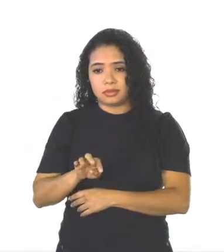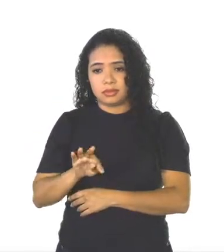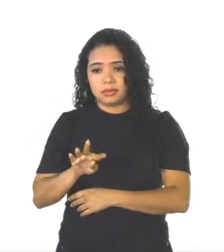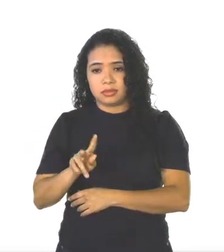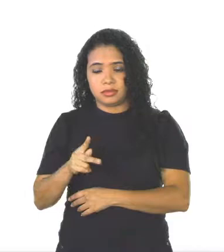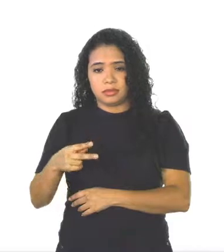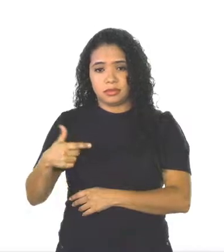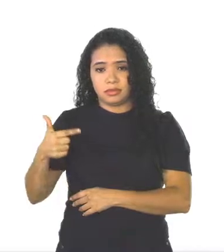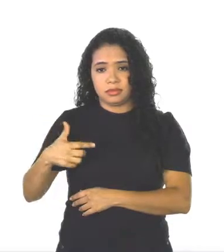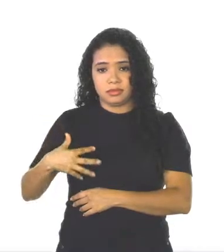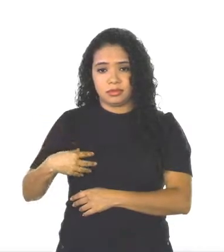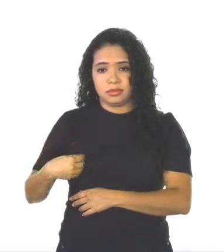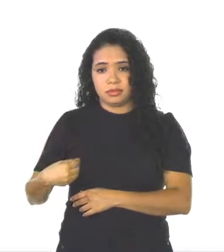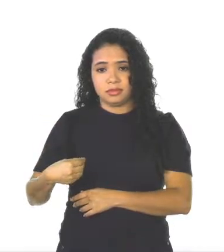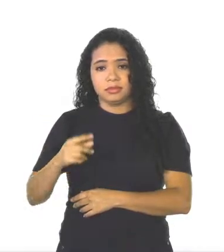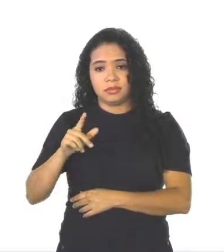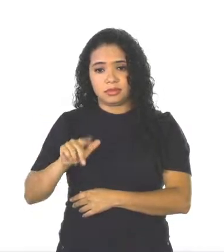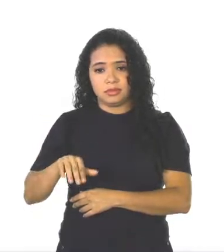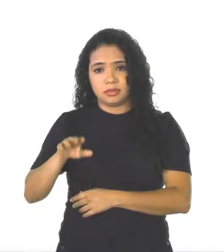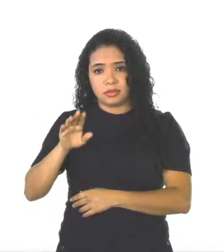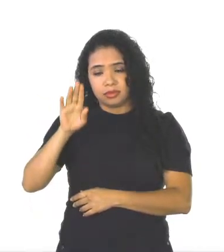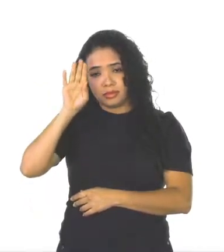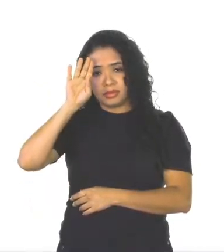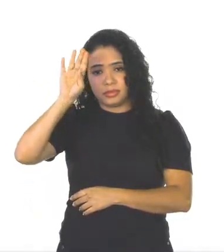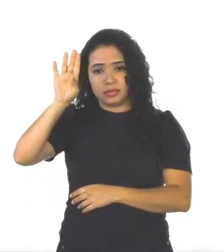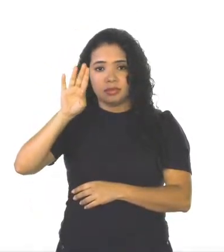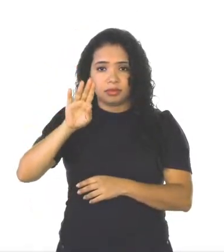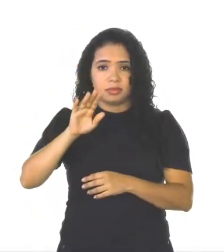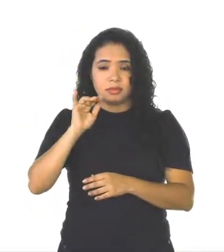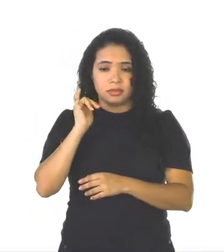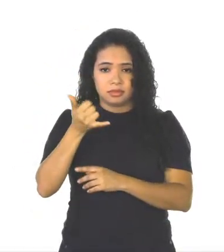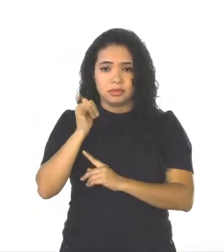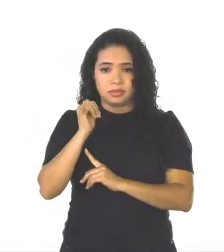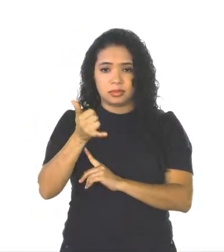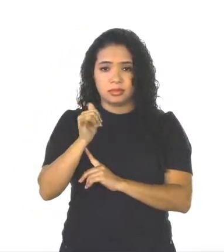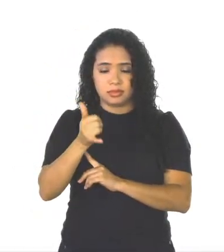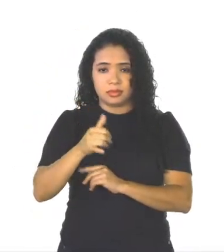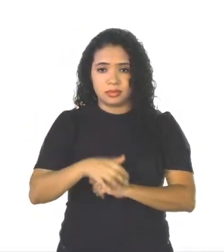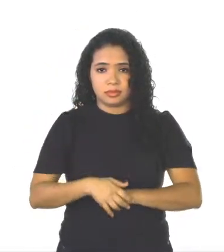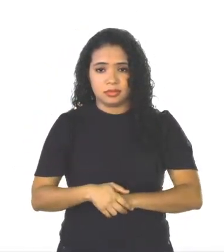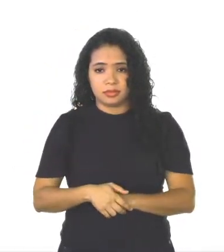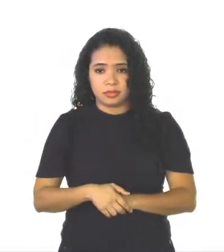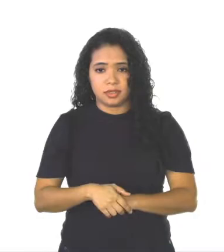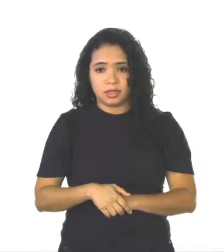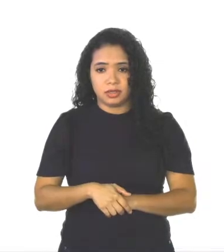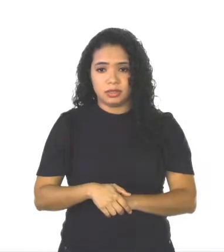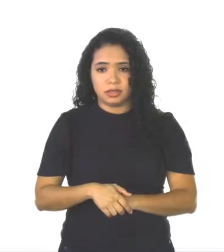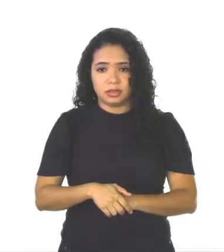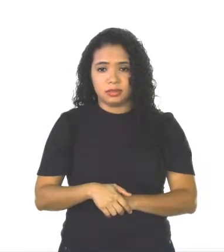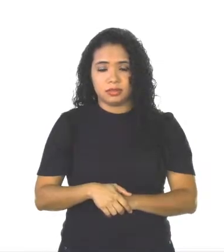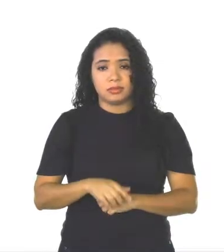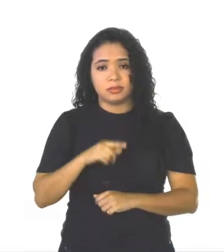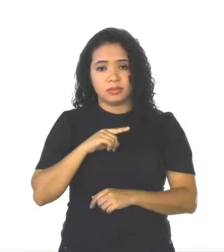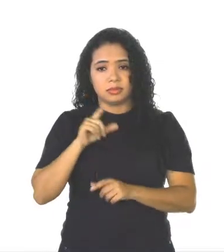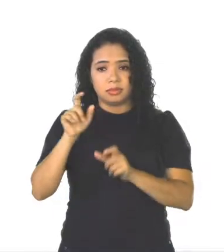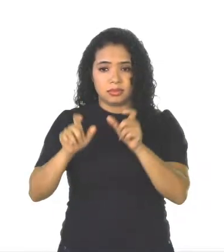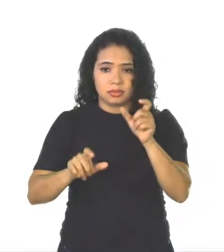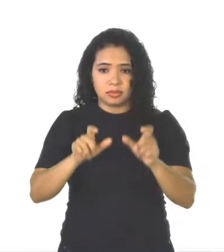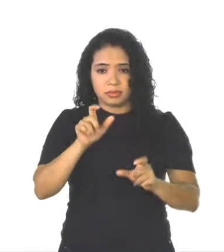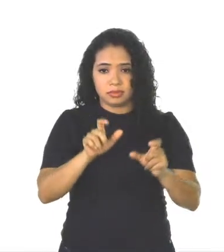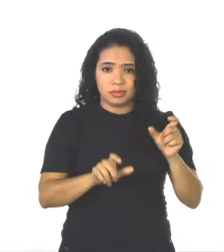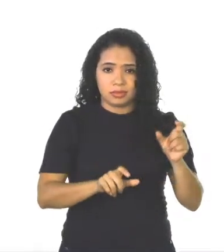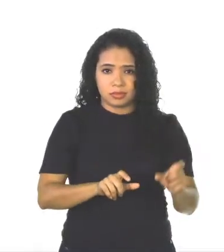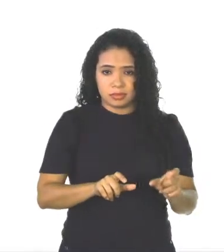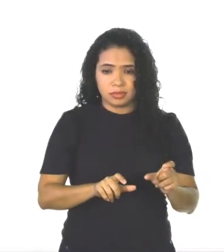mais velha, será a protagonista da trama. Então a gente já tem aí, né, as personagens, a gente já